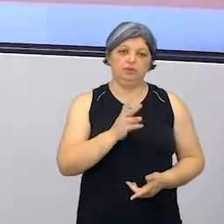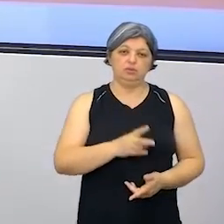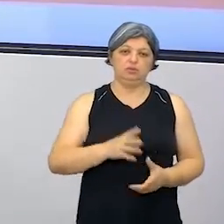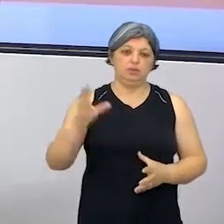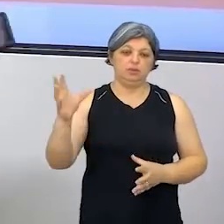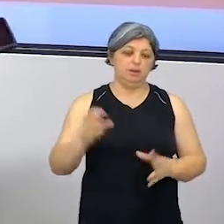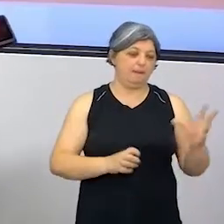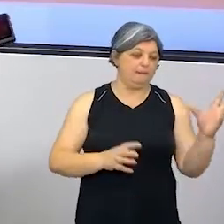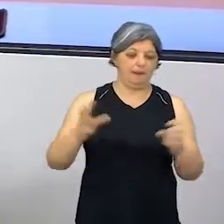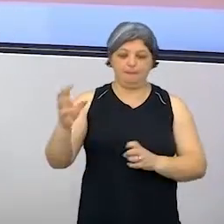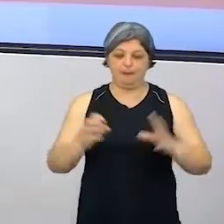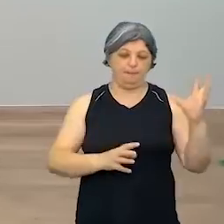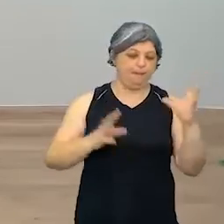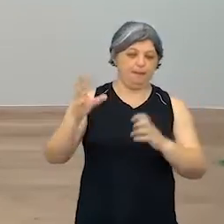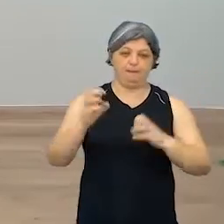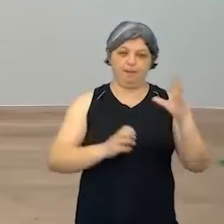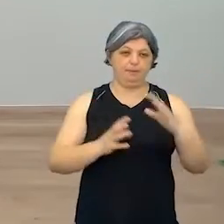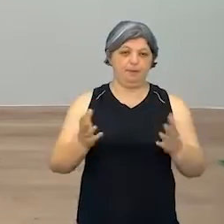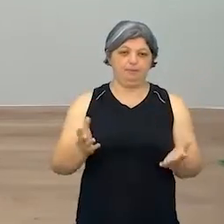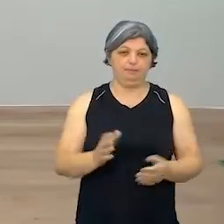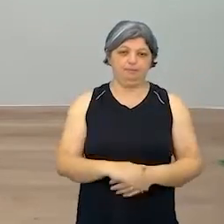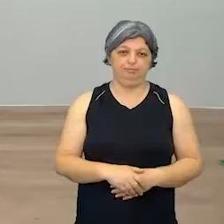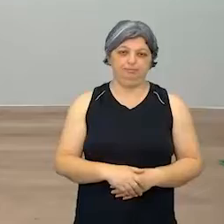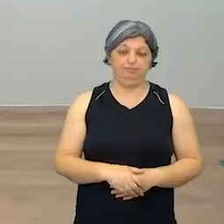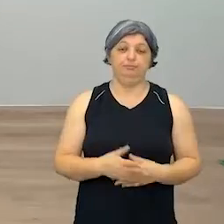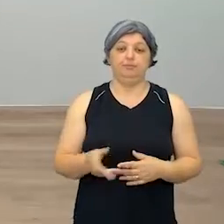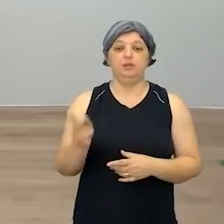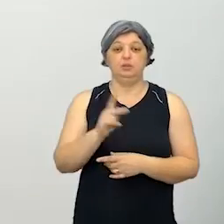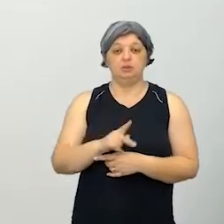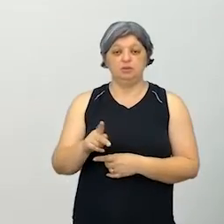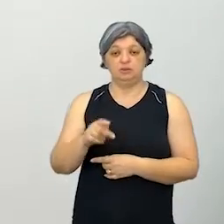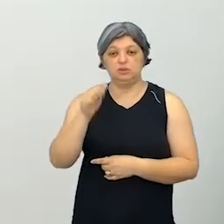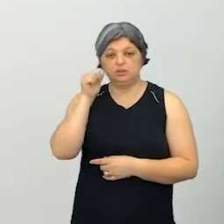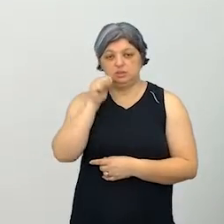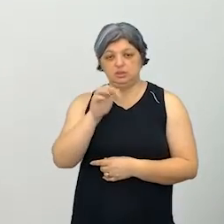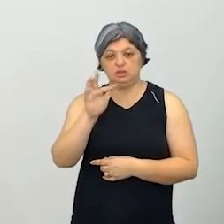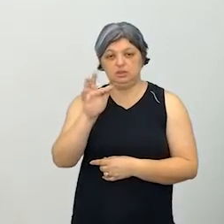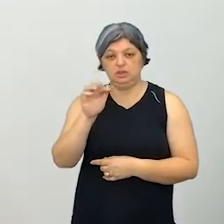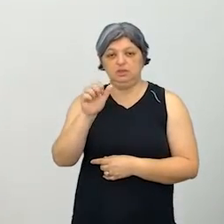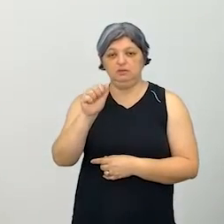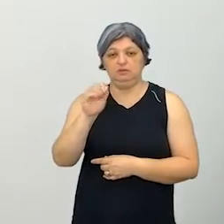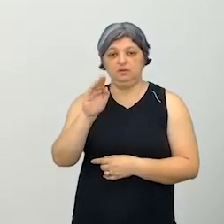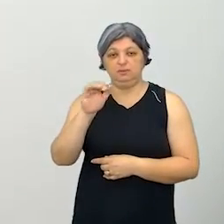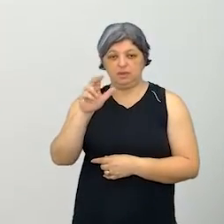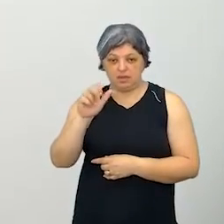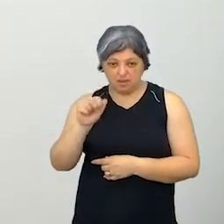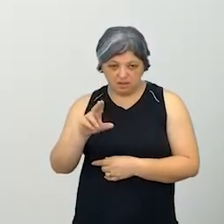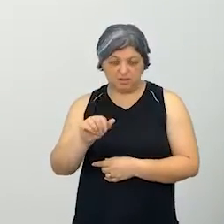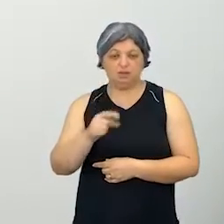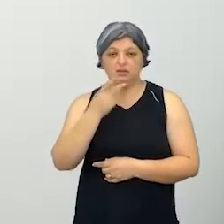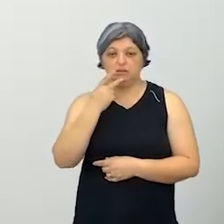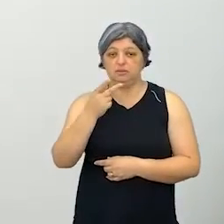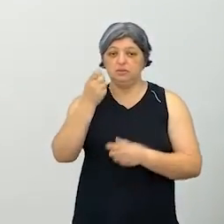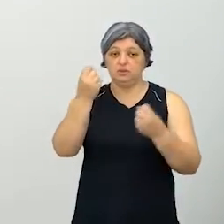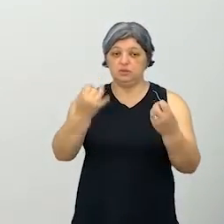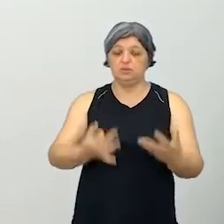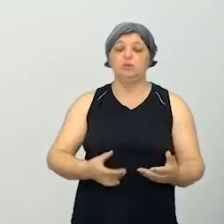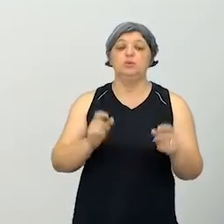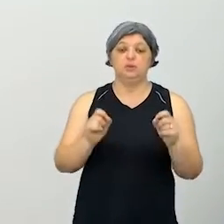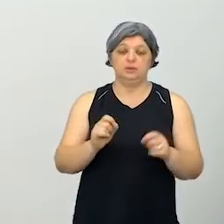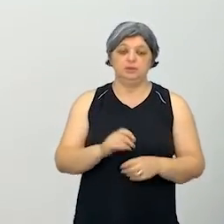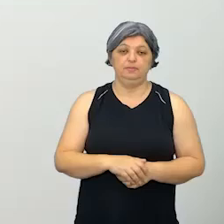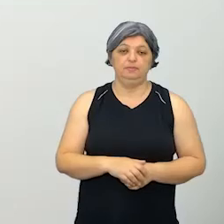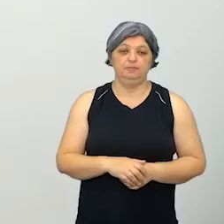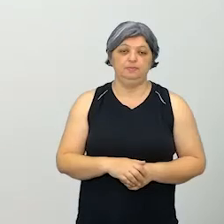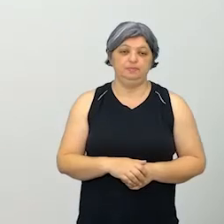nesse cabo de guerra. Sim, e olha o que a professora Fabiana trouxe aqui, que já começou a esquentar mais, hein? Ela diz assim, ó,